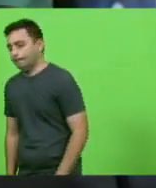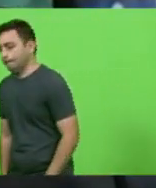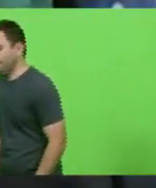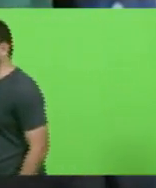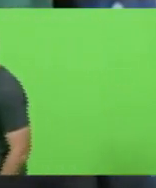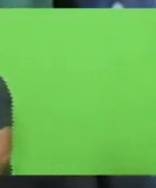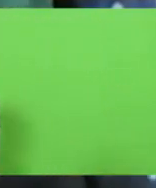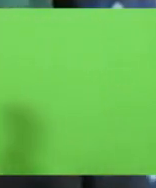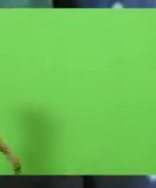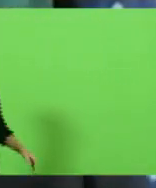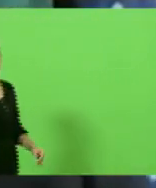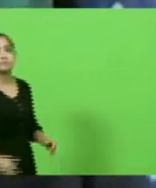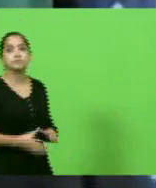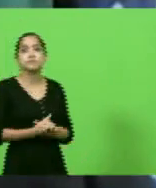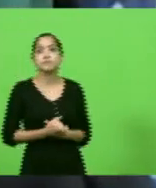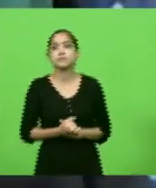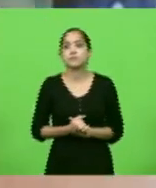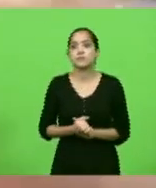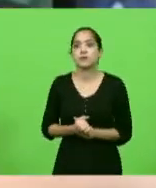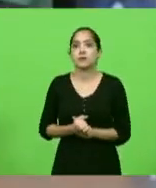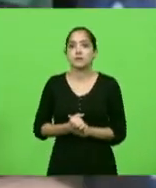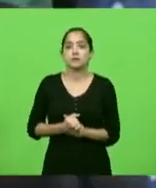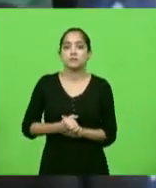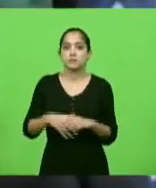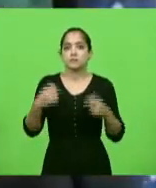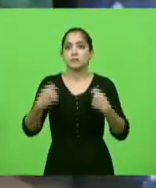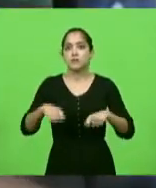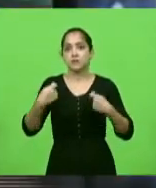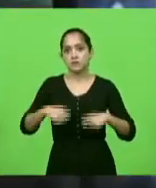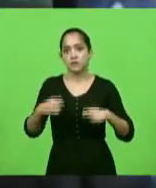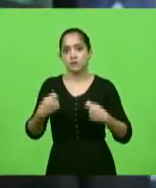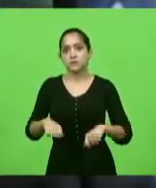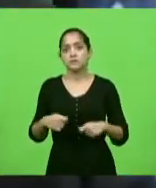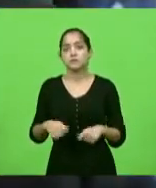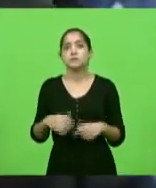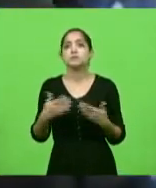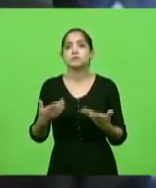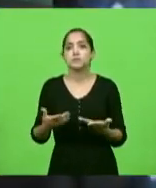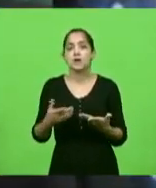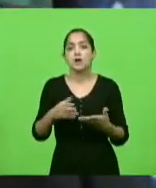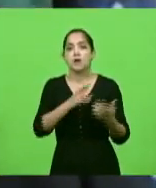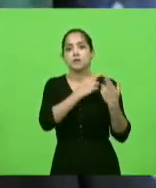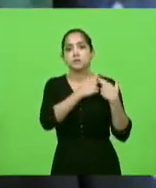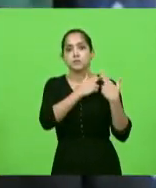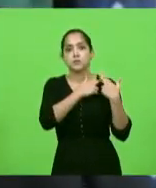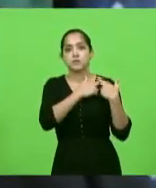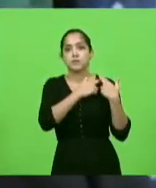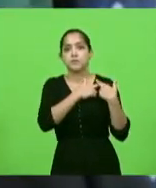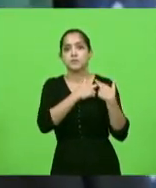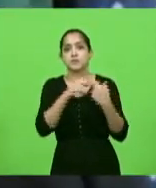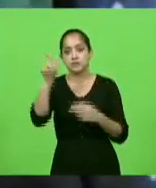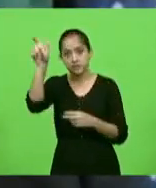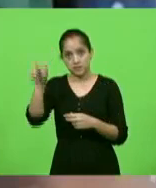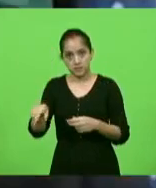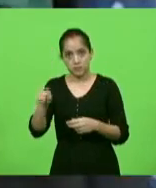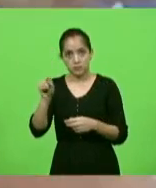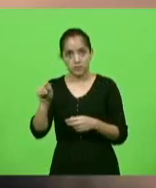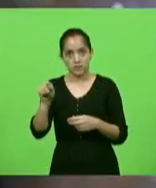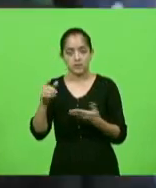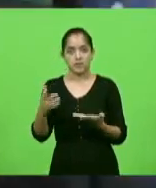necessidade da prova de dolo Mostra assim percebi assim a responsabilização do agente